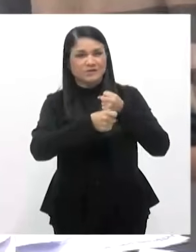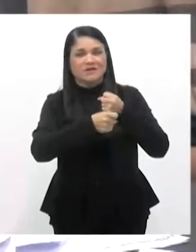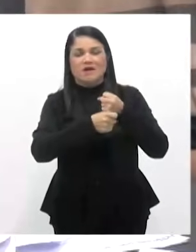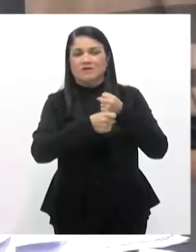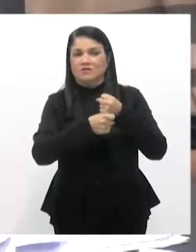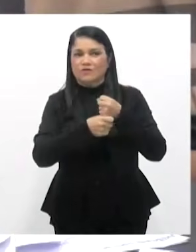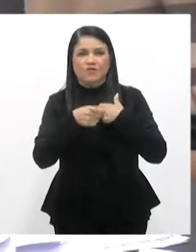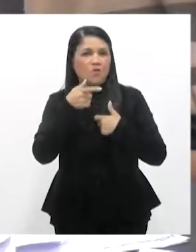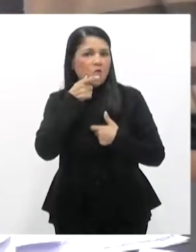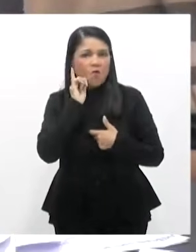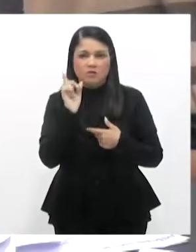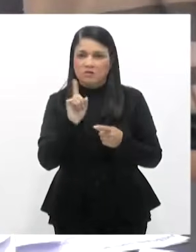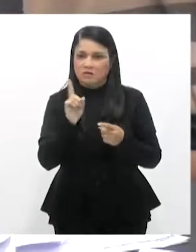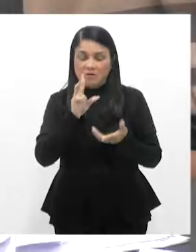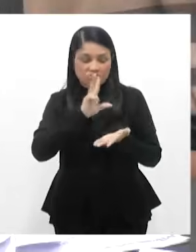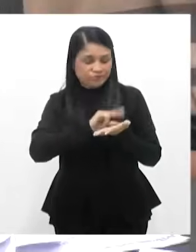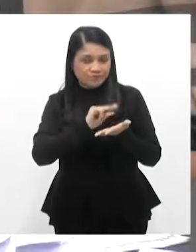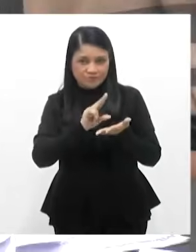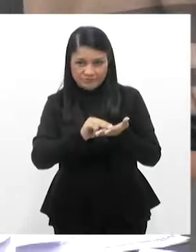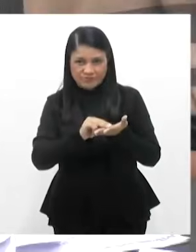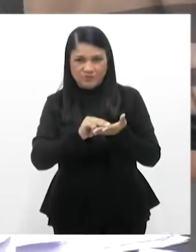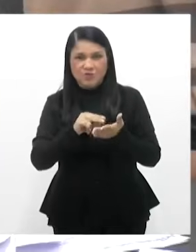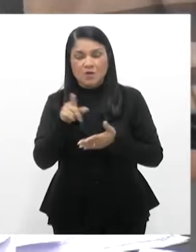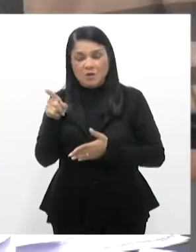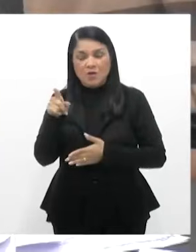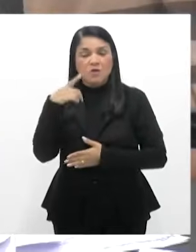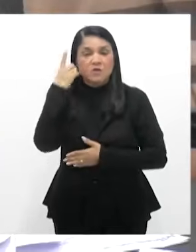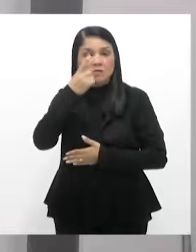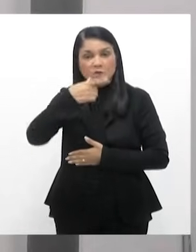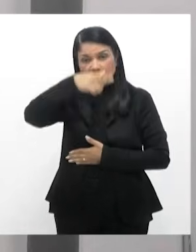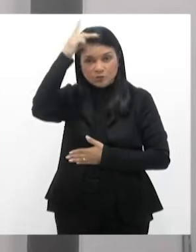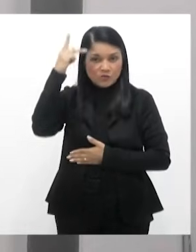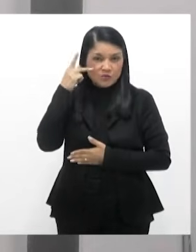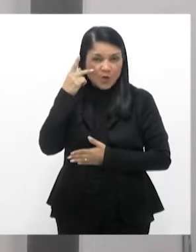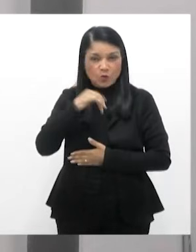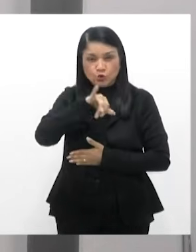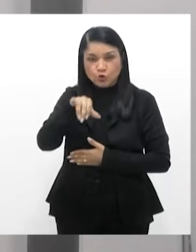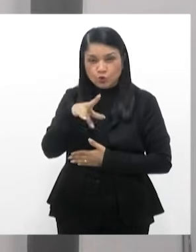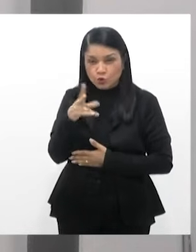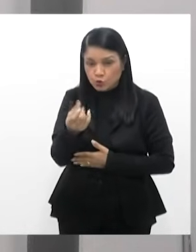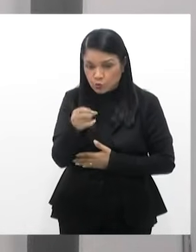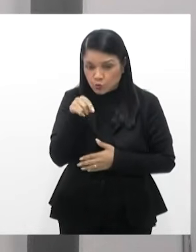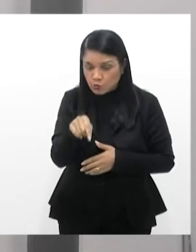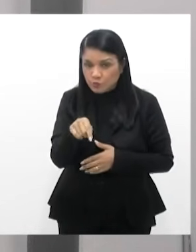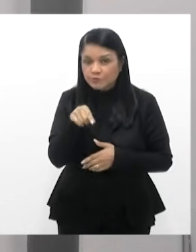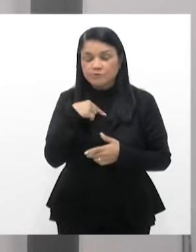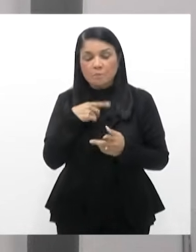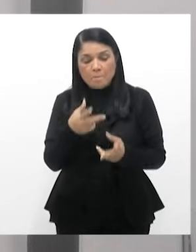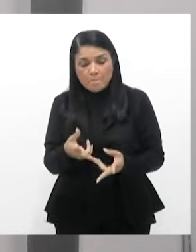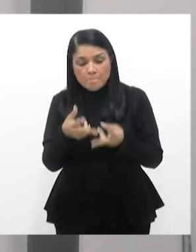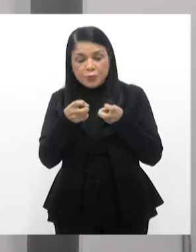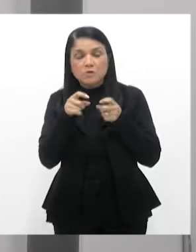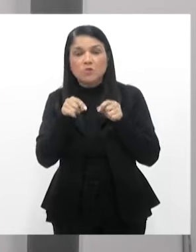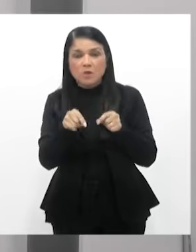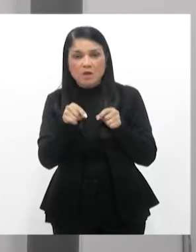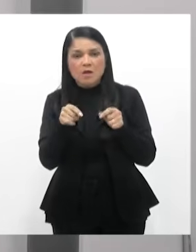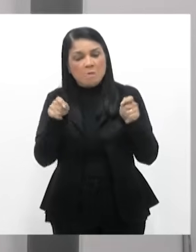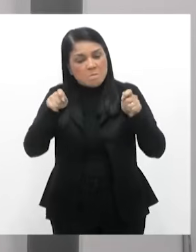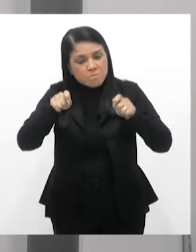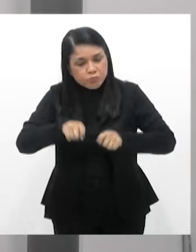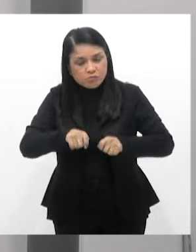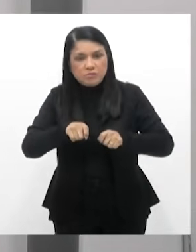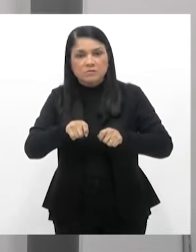foi ano passado, junho de pelo 25. deputado Luiz Paulo, que verificou a possibilidade de,